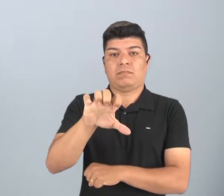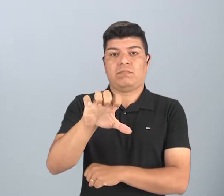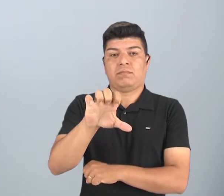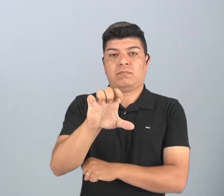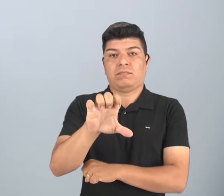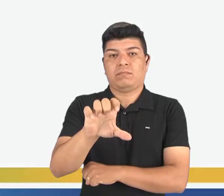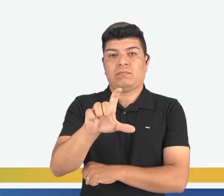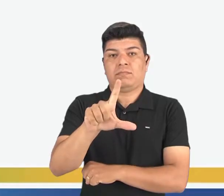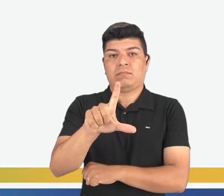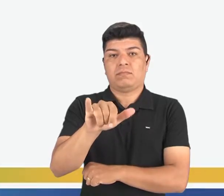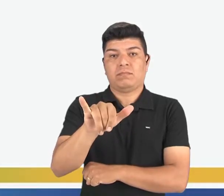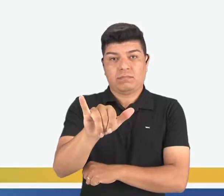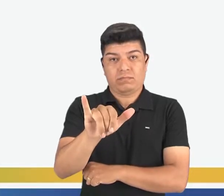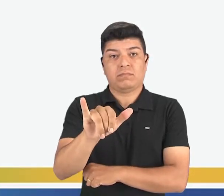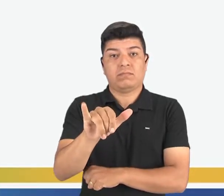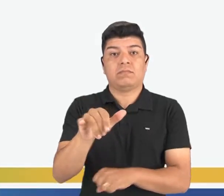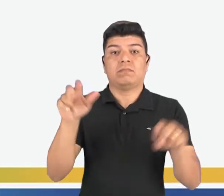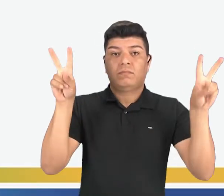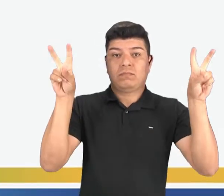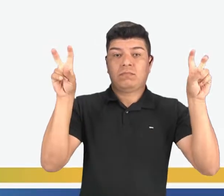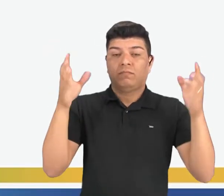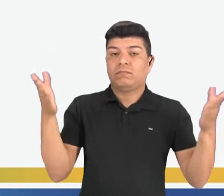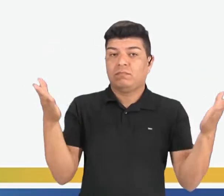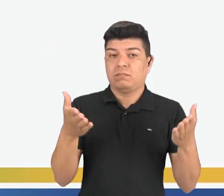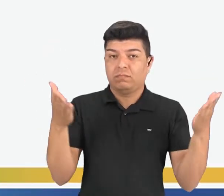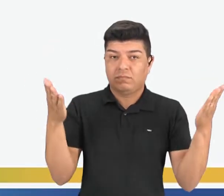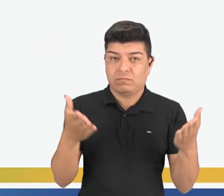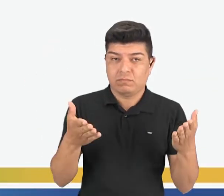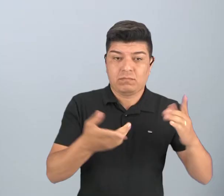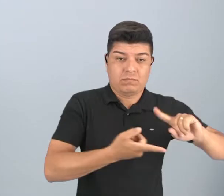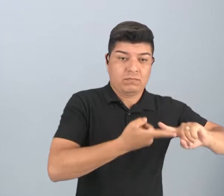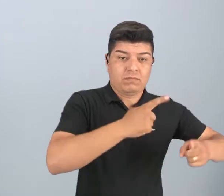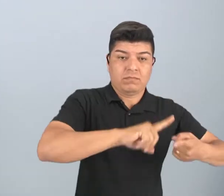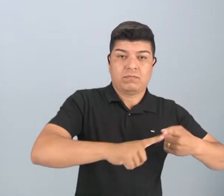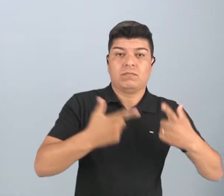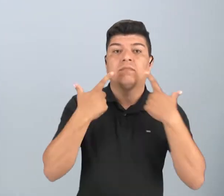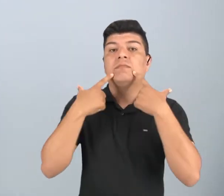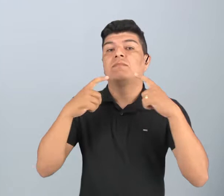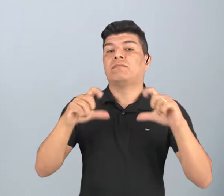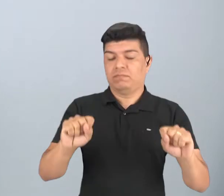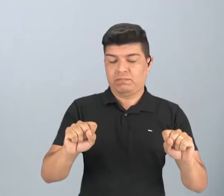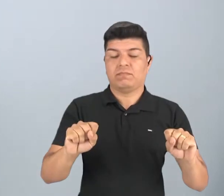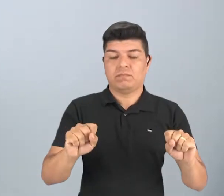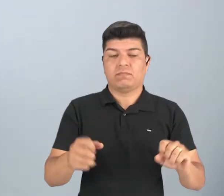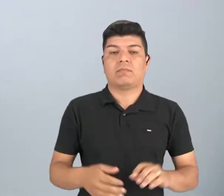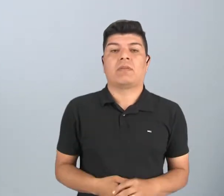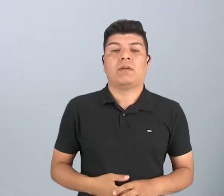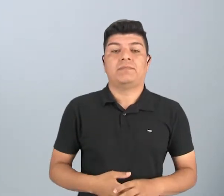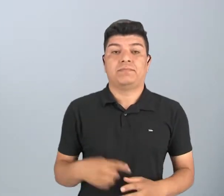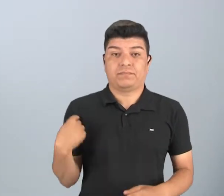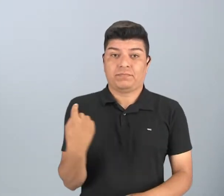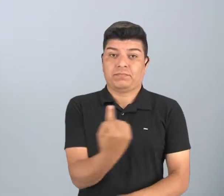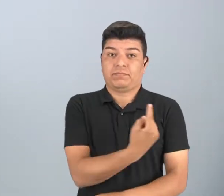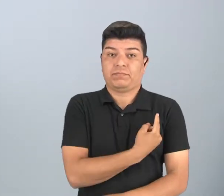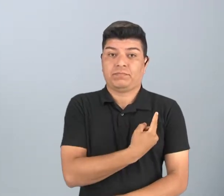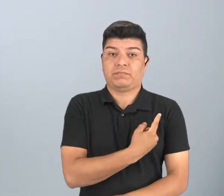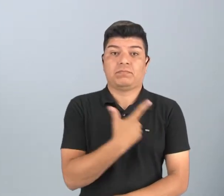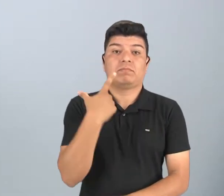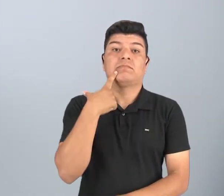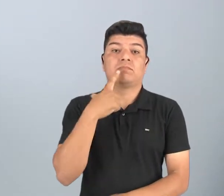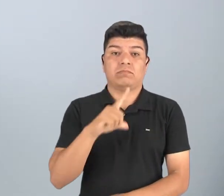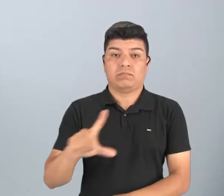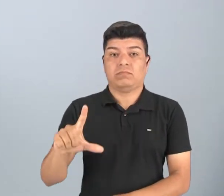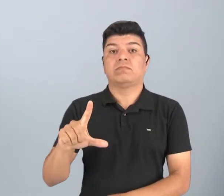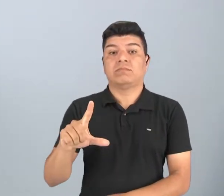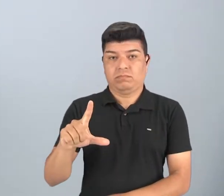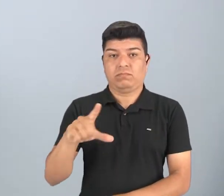aula é variações linguísticas. Já ouviram falar? A nossa língua, a língua portuguesa, ela tem muitas